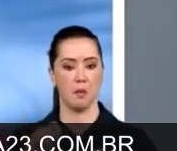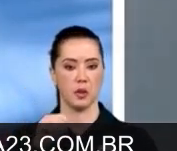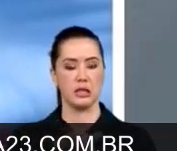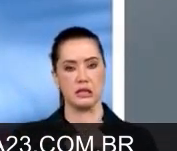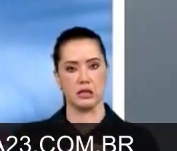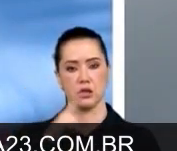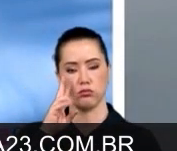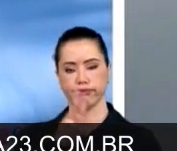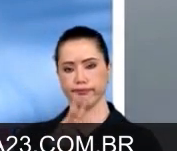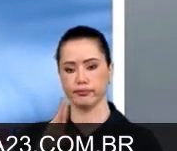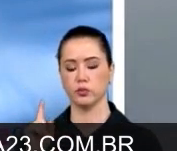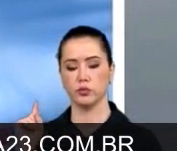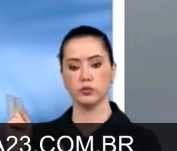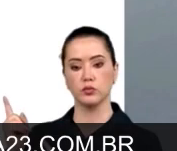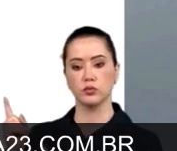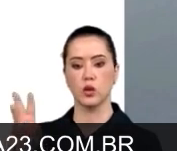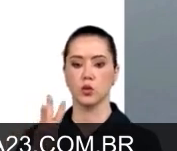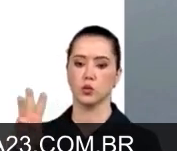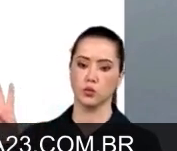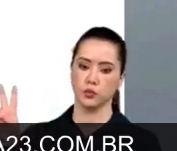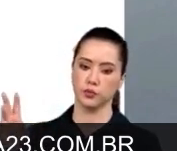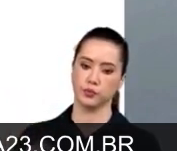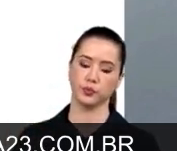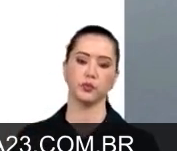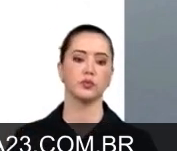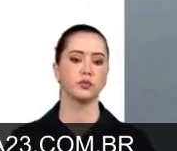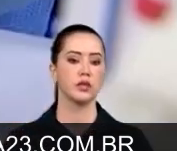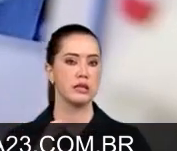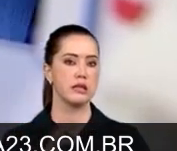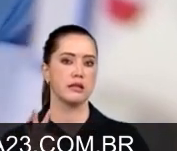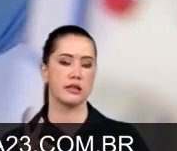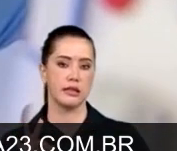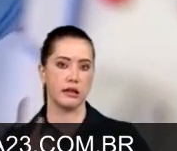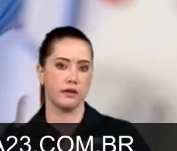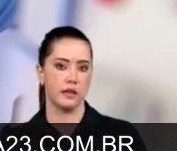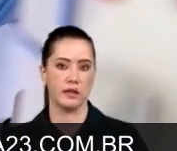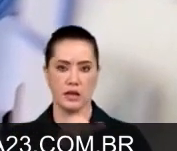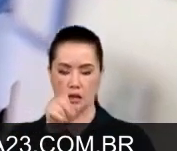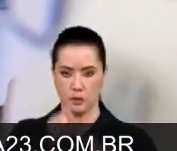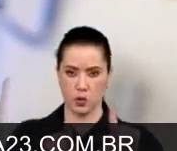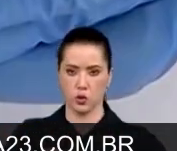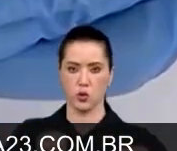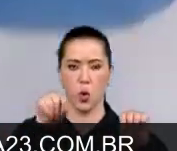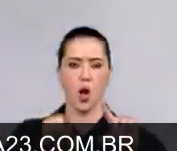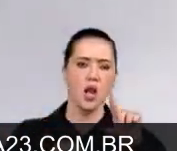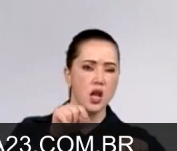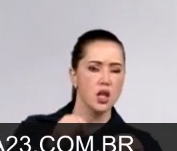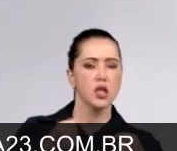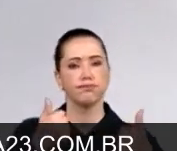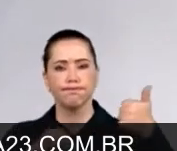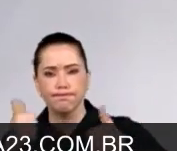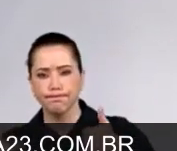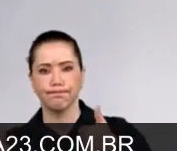é só preencher um formulário na página do CT Vacinas. Os selecionados passarão por uma triagem e